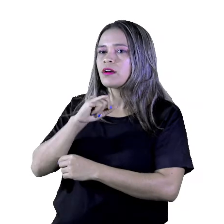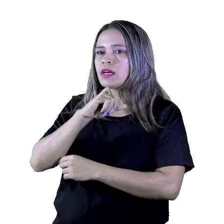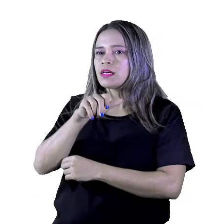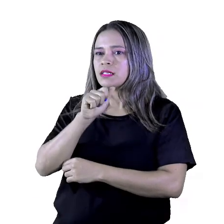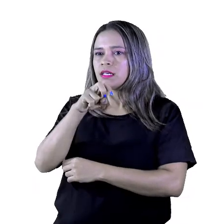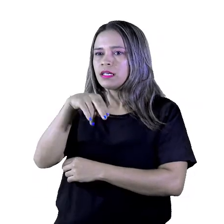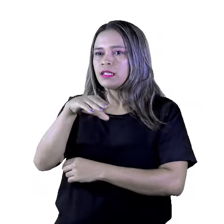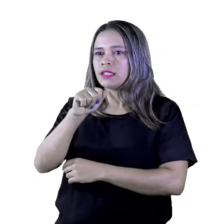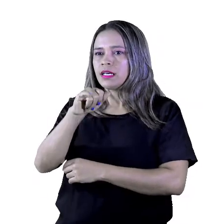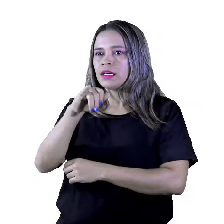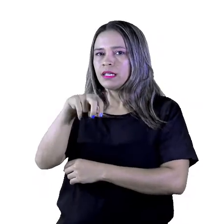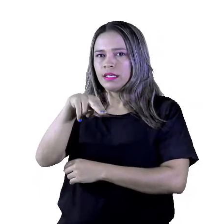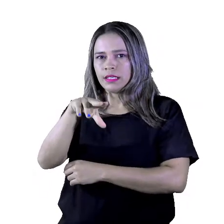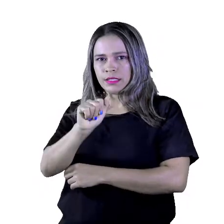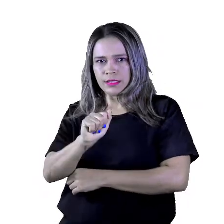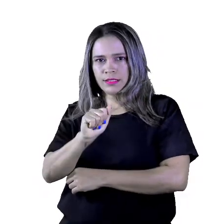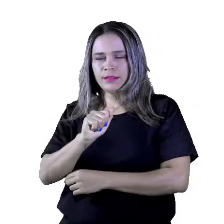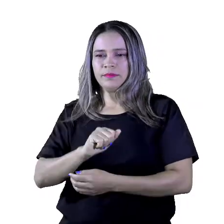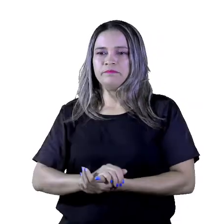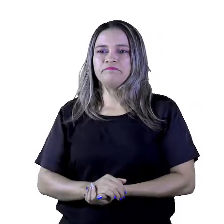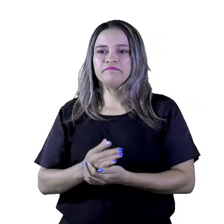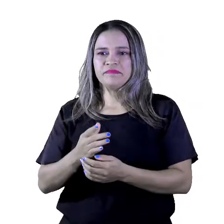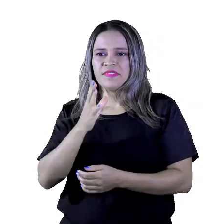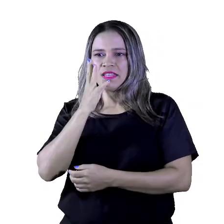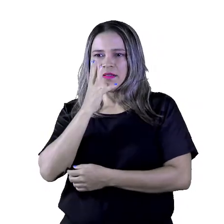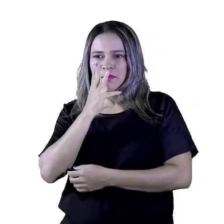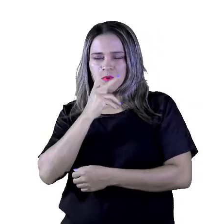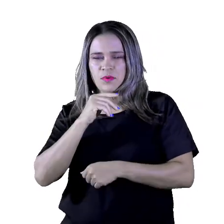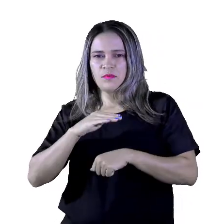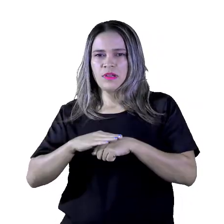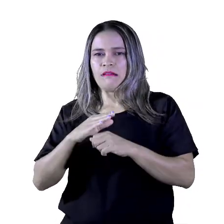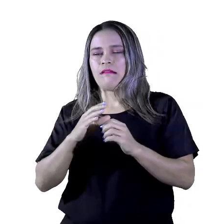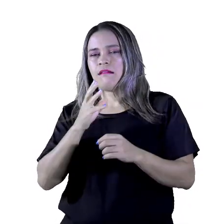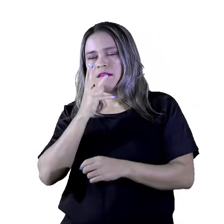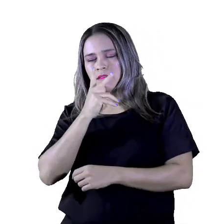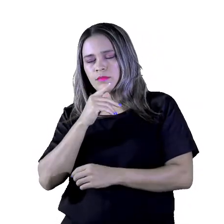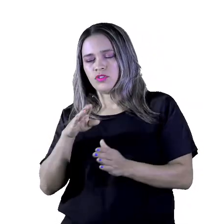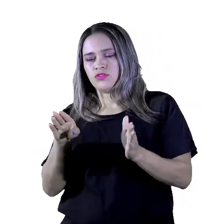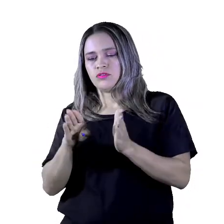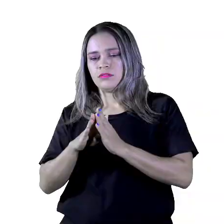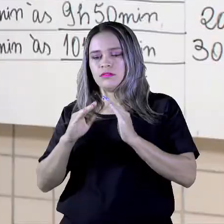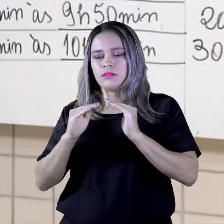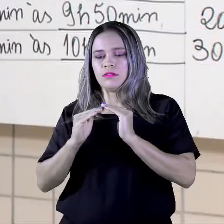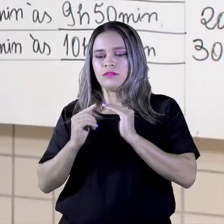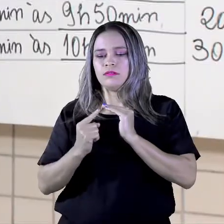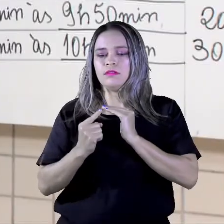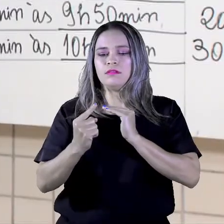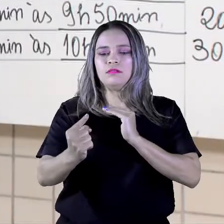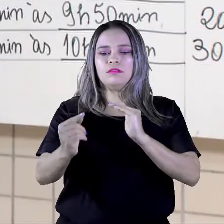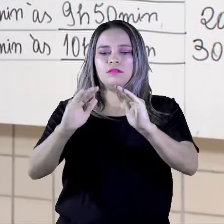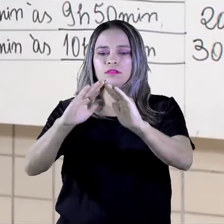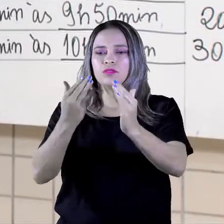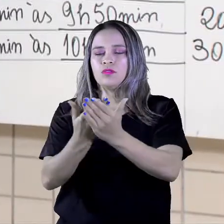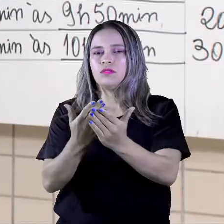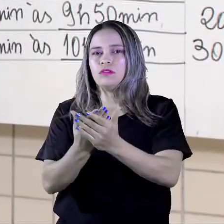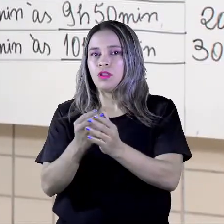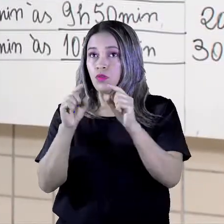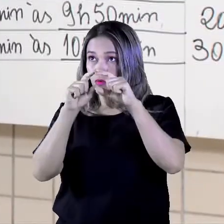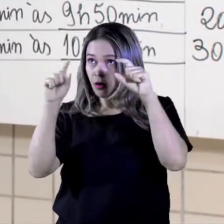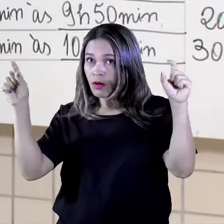Janaína, é que demora mais tempo para sair da sua casa e chegar até a escola. No gráfico fala que ela leva quantos minutos para fazer esse